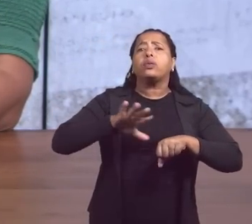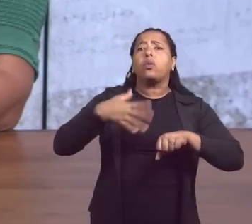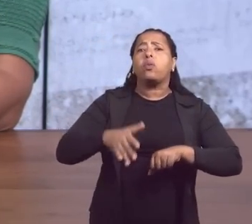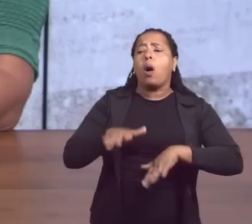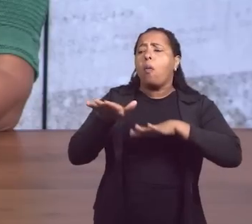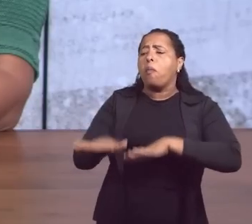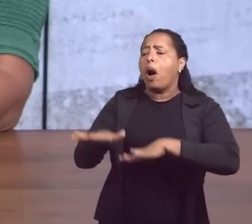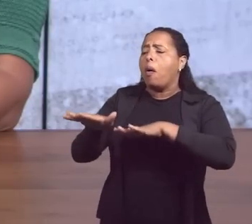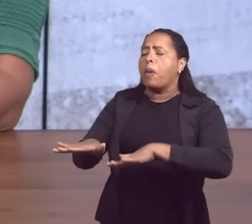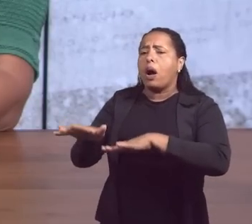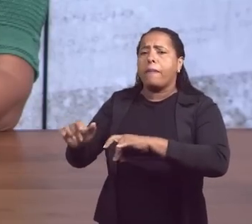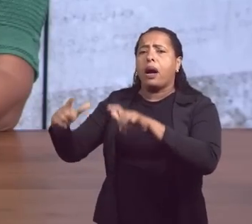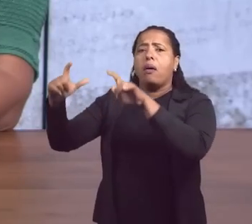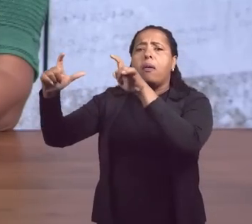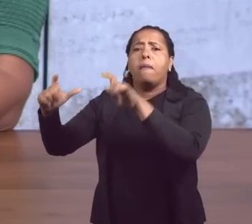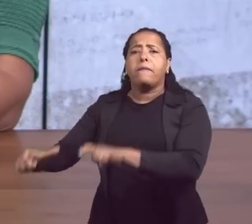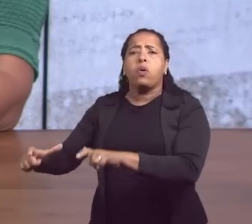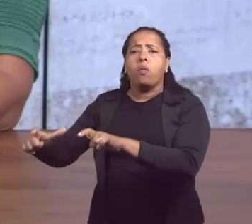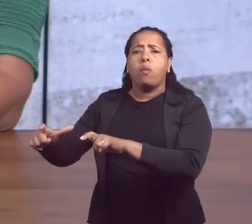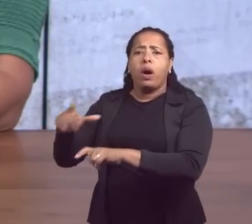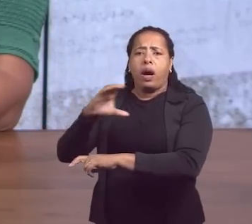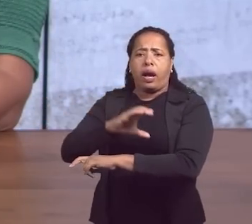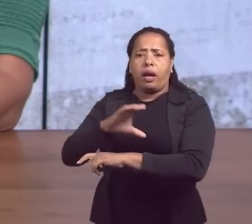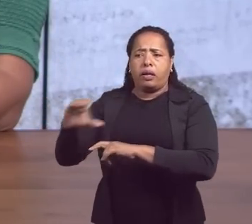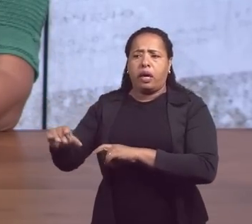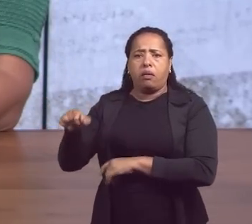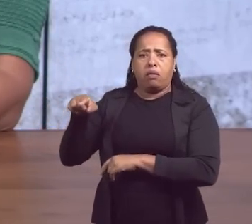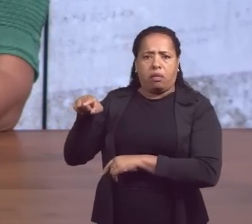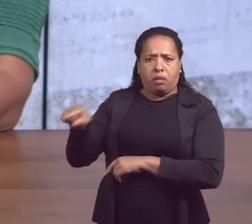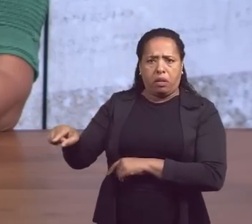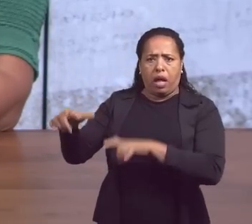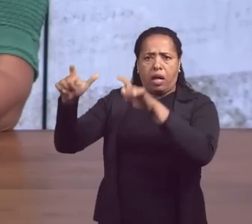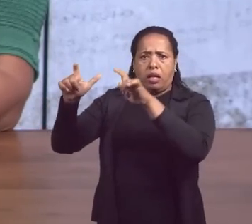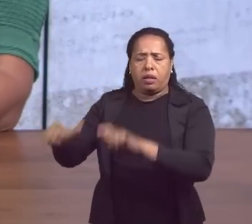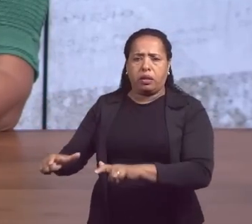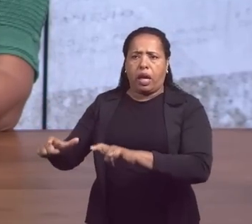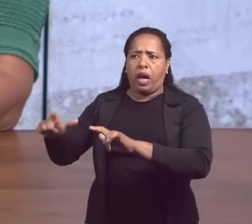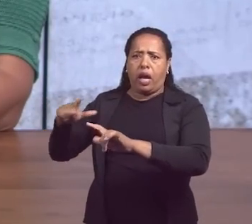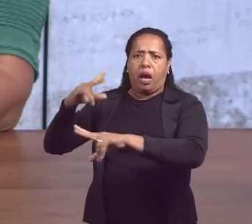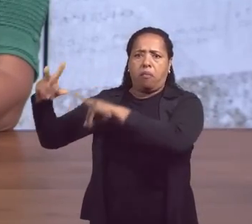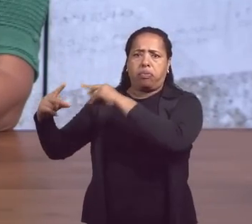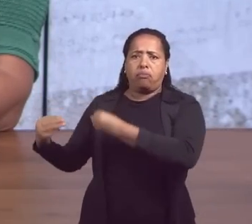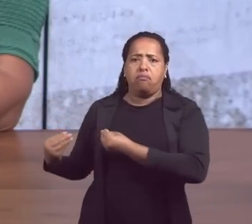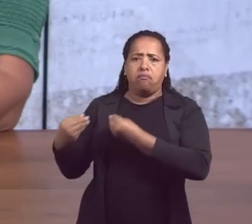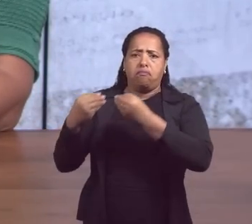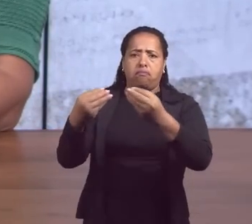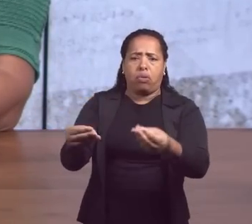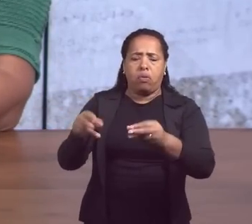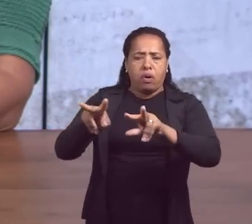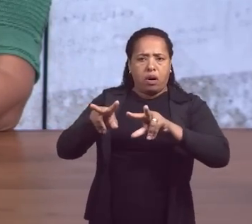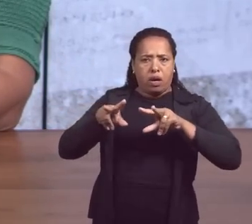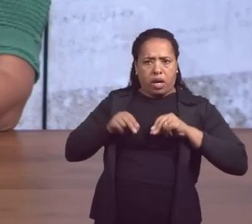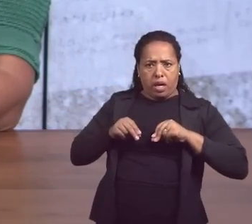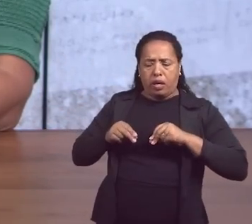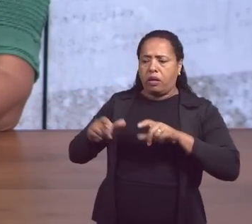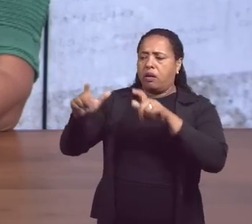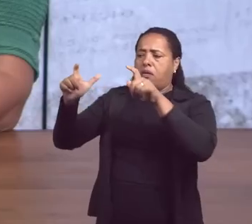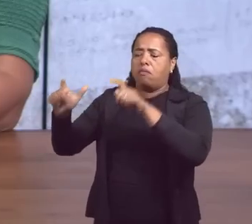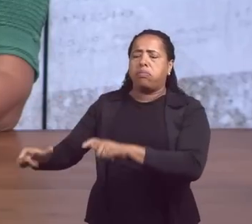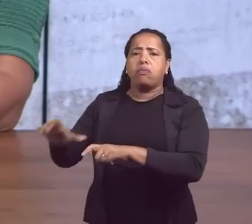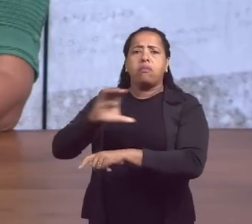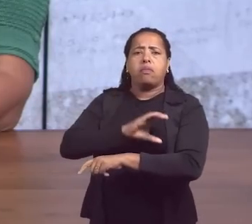de Canaã, esta há de ser a terra que vos cairá em herança, a terra de